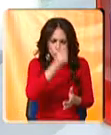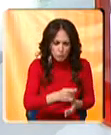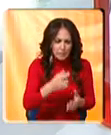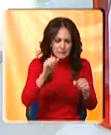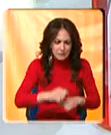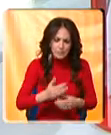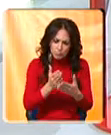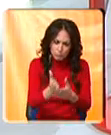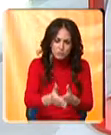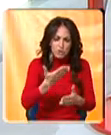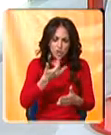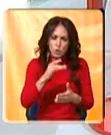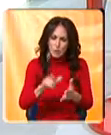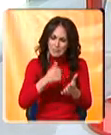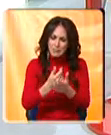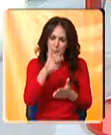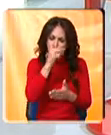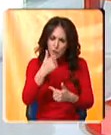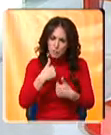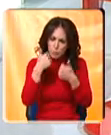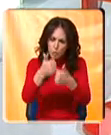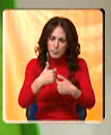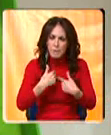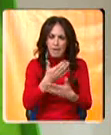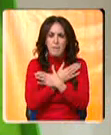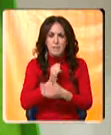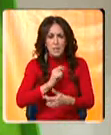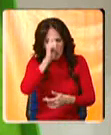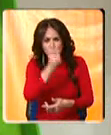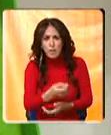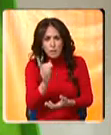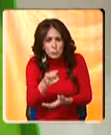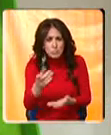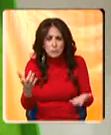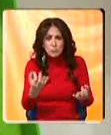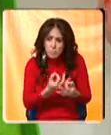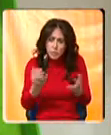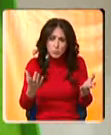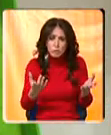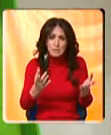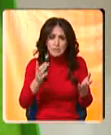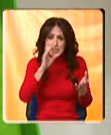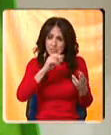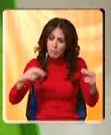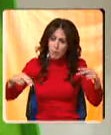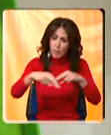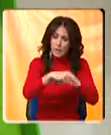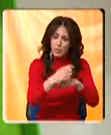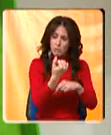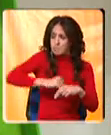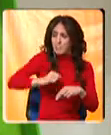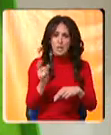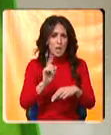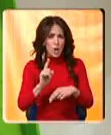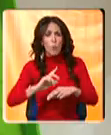imenso, continuo a respeitar. O Diogo também foi sempre um grande namorado, um grande amigo, respeito muito isso. E é claro que se ele passar por mim na rua, não lhe vou virar a cara.